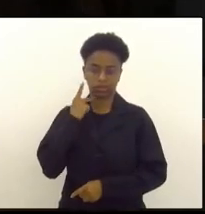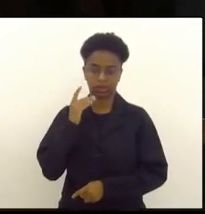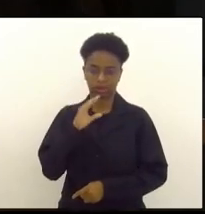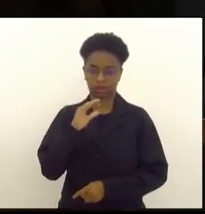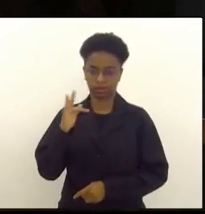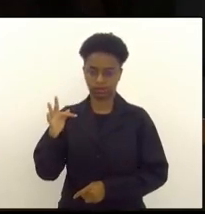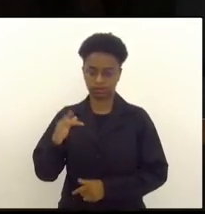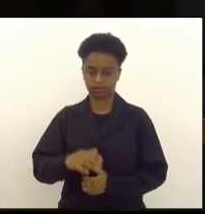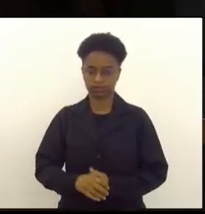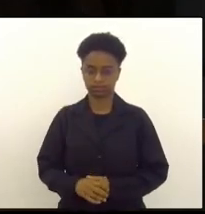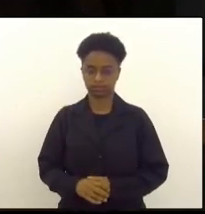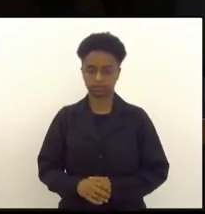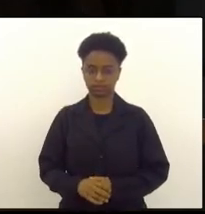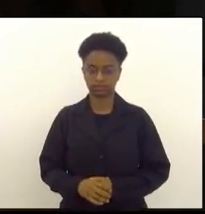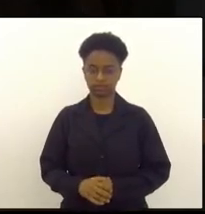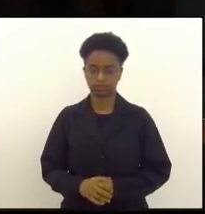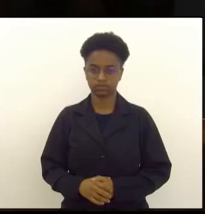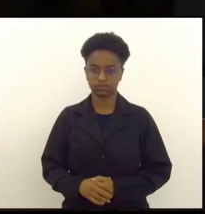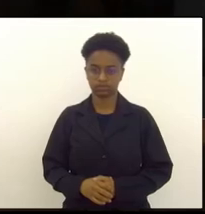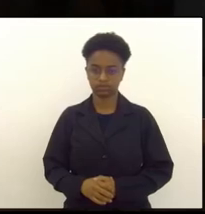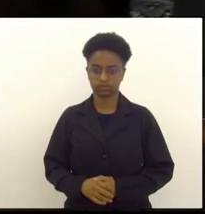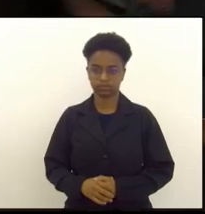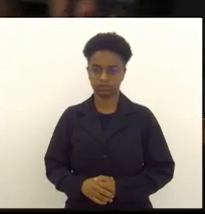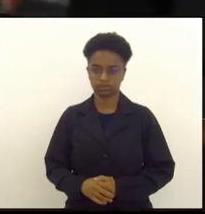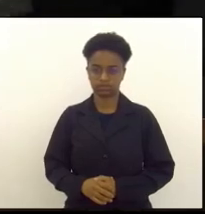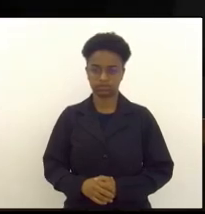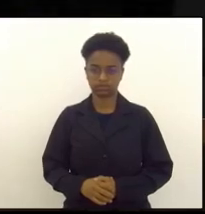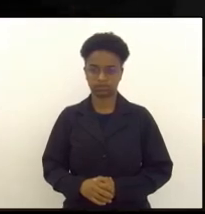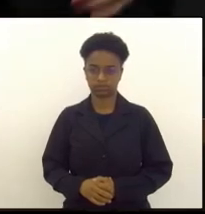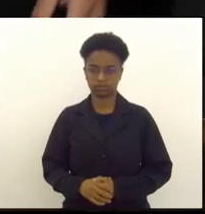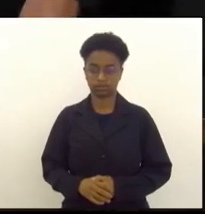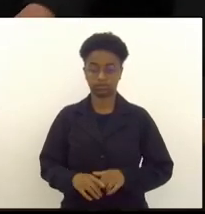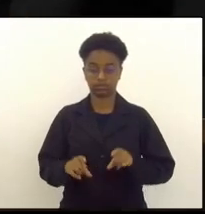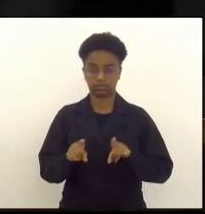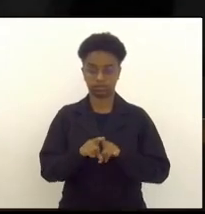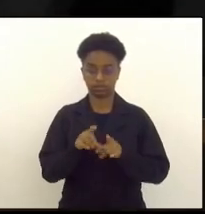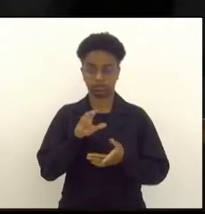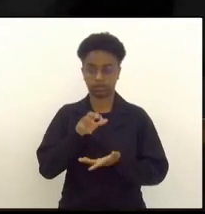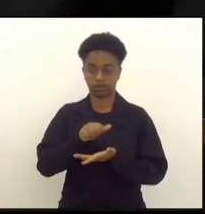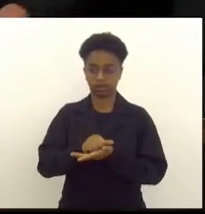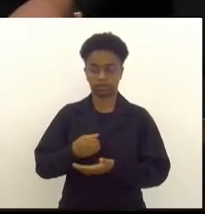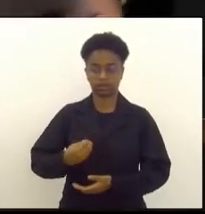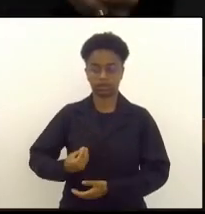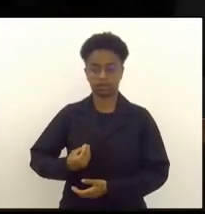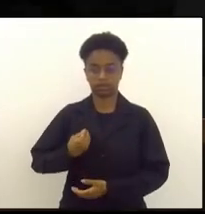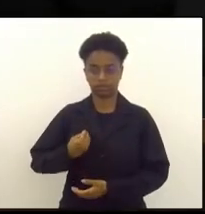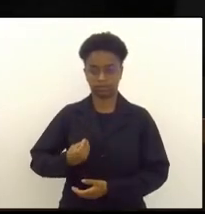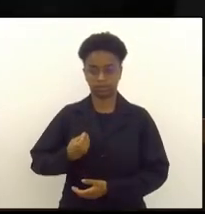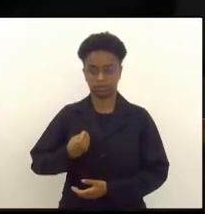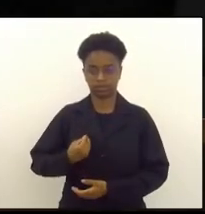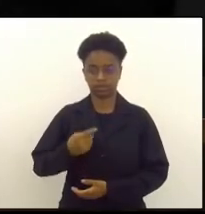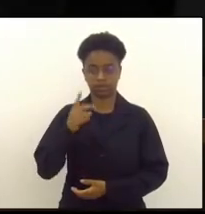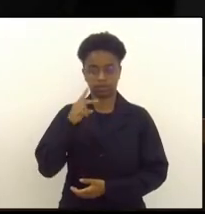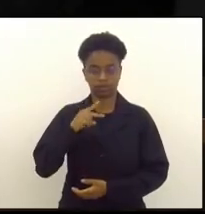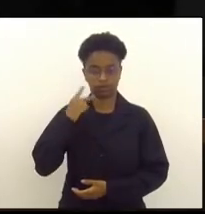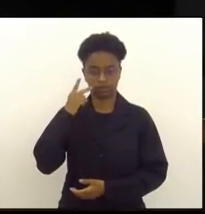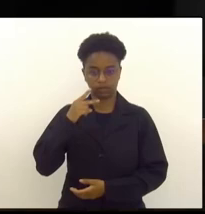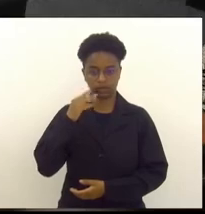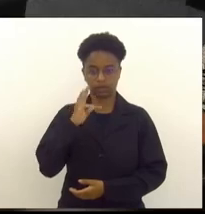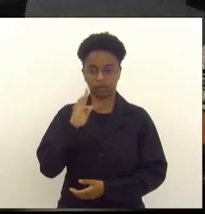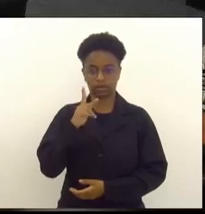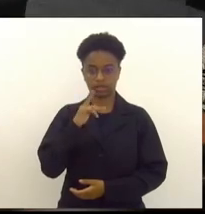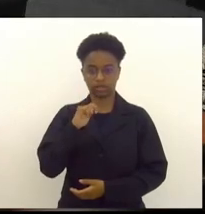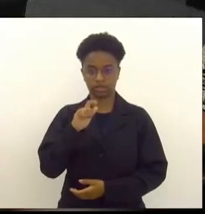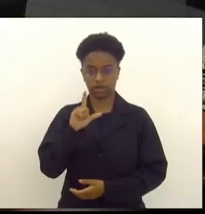Frio. São essas. E quero também registrar aqui a presença do vereador